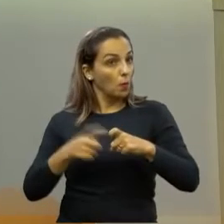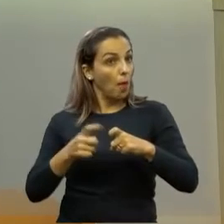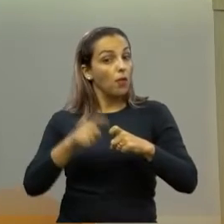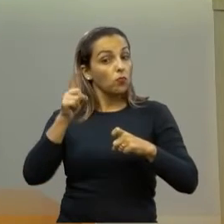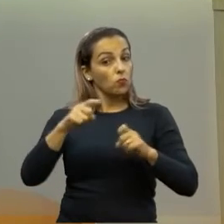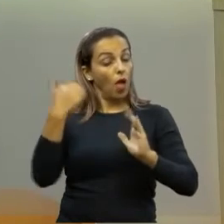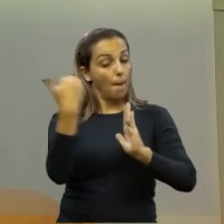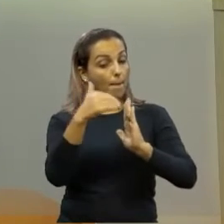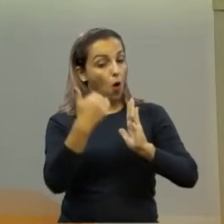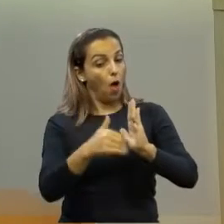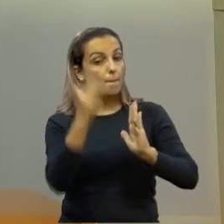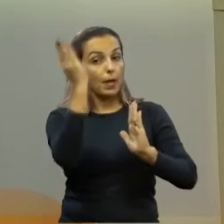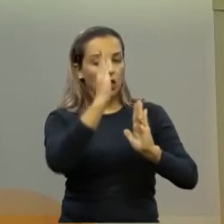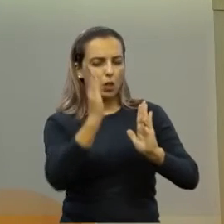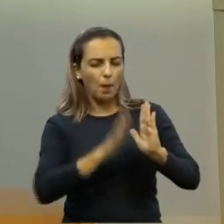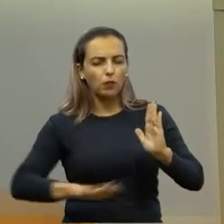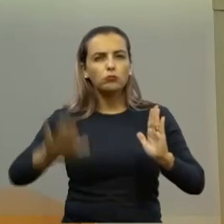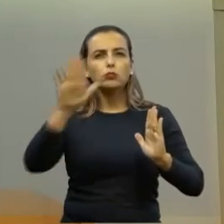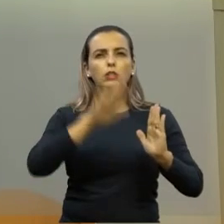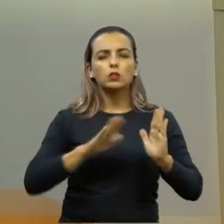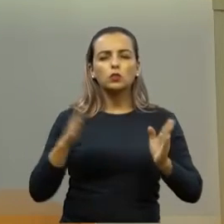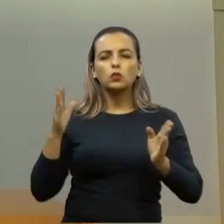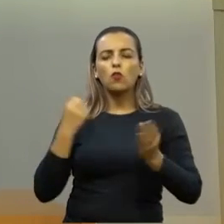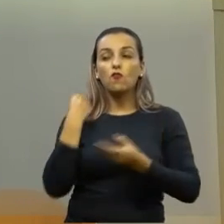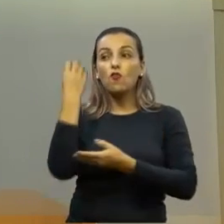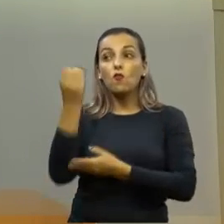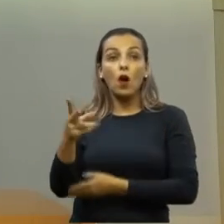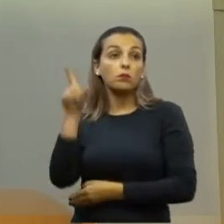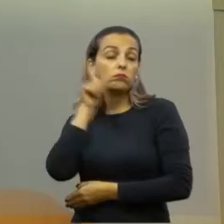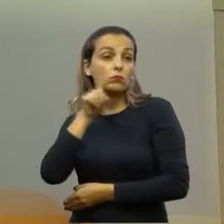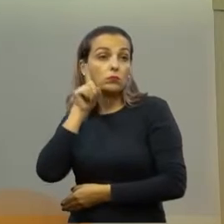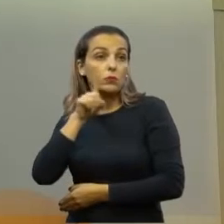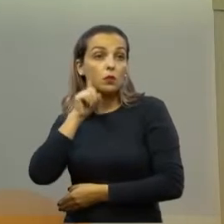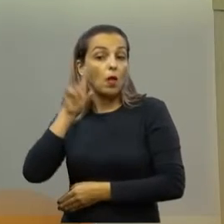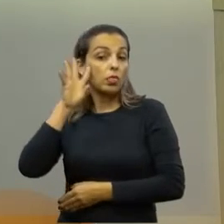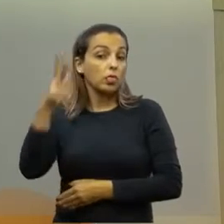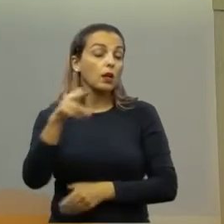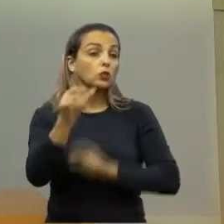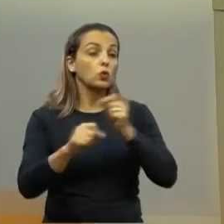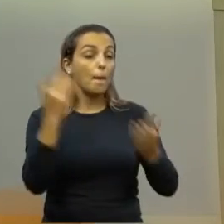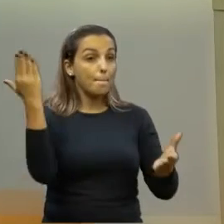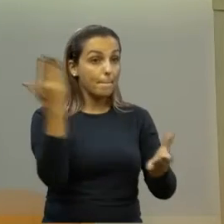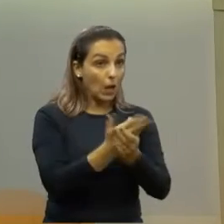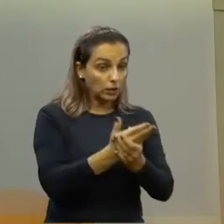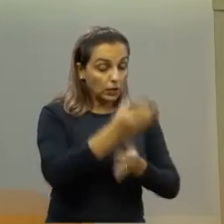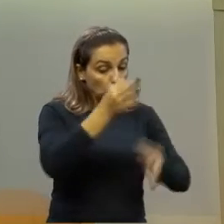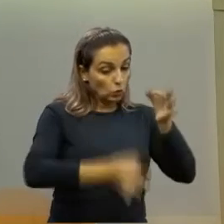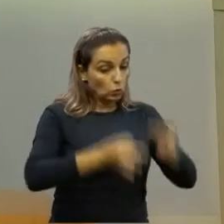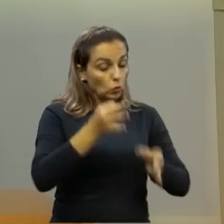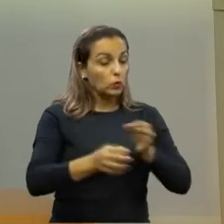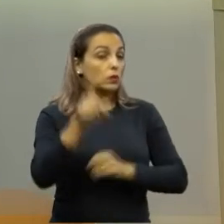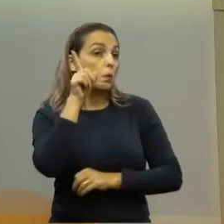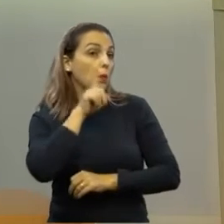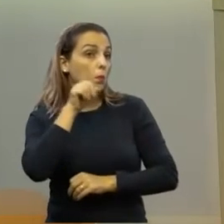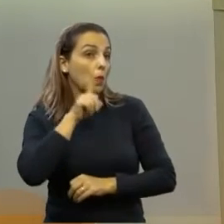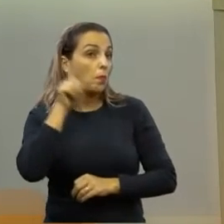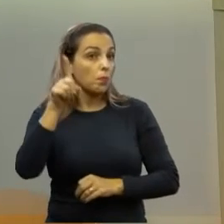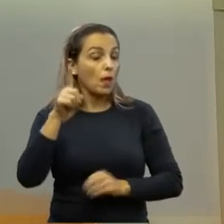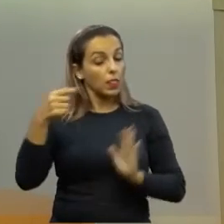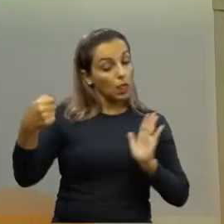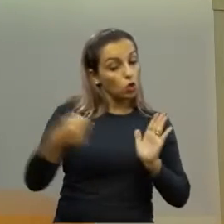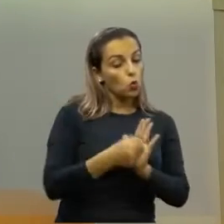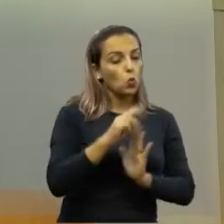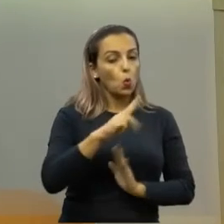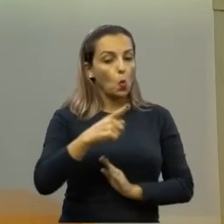programa do Brasil e se refugiaram no Estados Unidos decidiram querer abrir um processo na justiça Americana em que acusa roupas